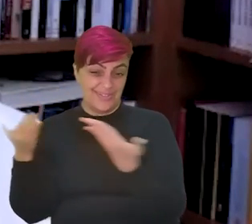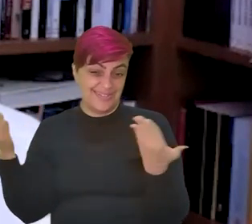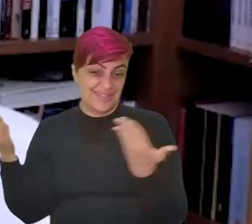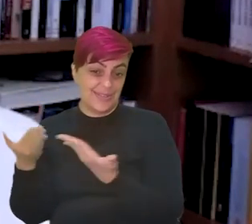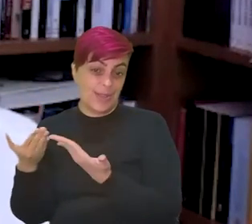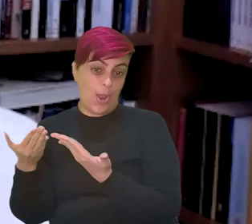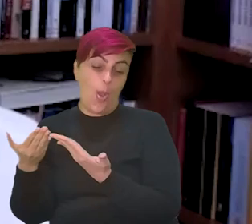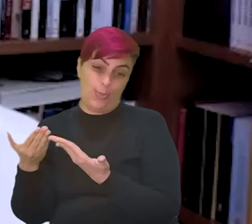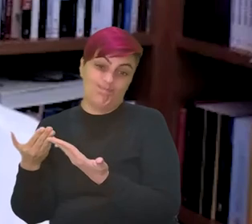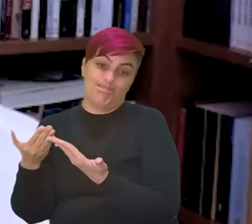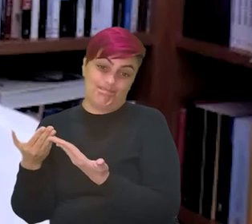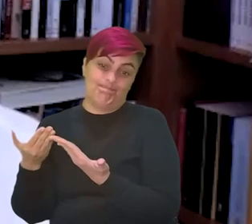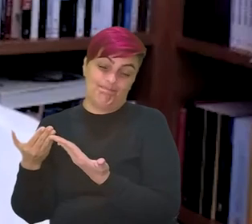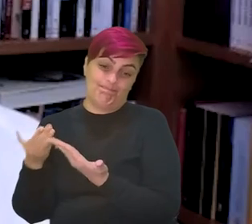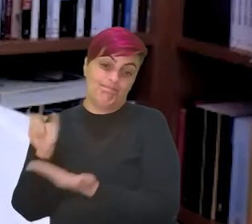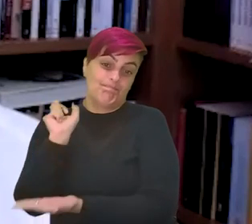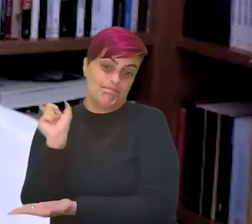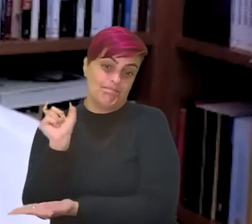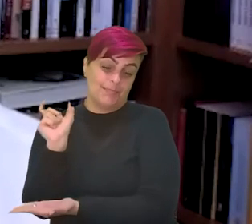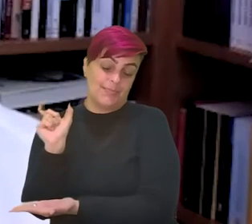português ou...